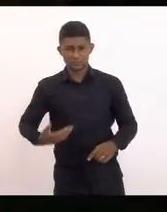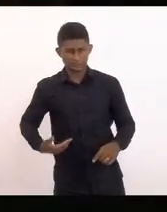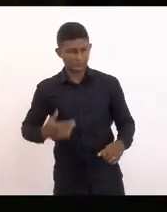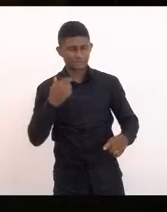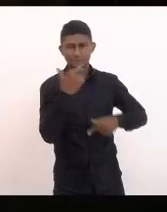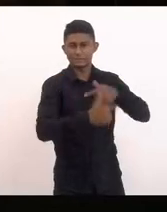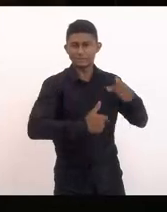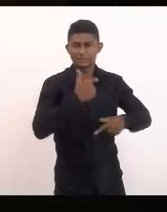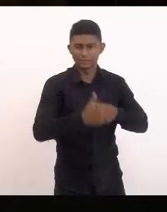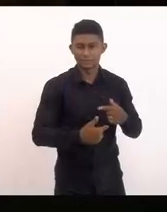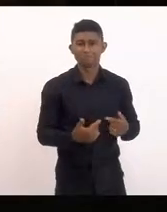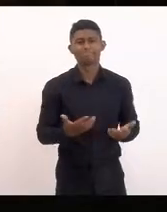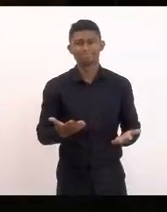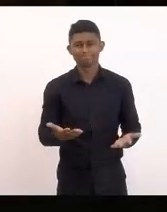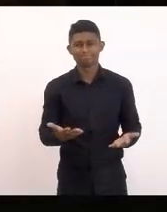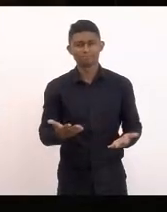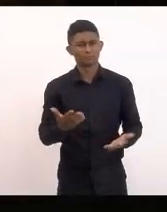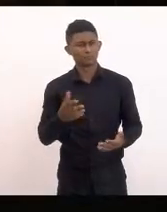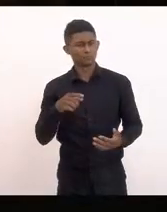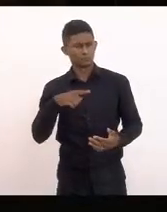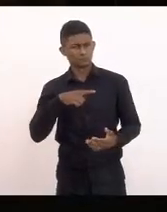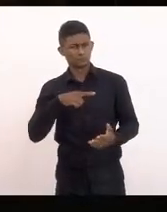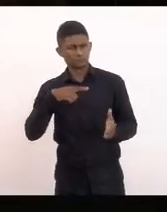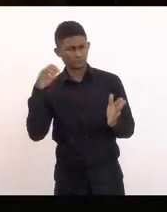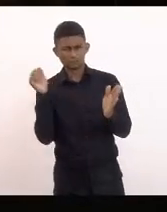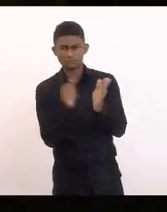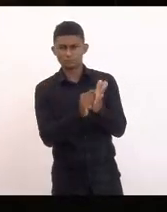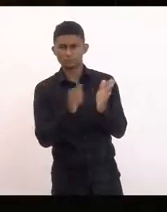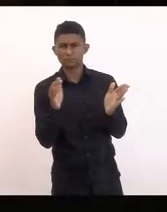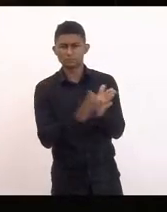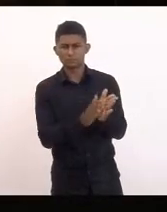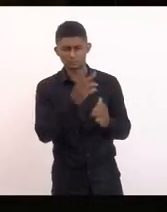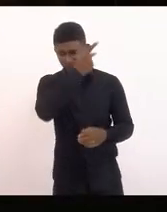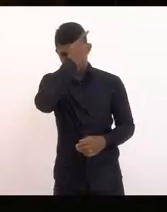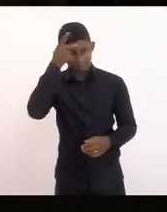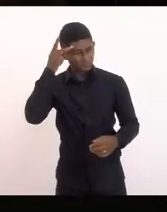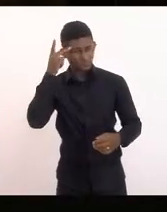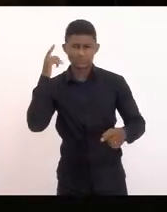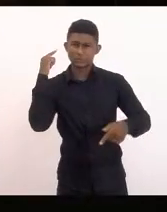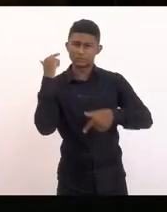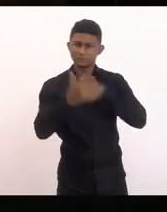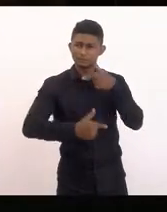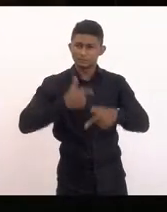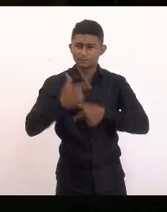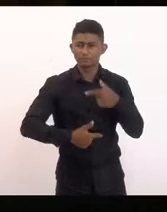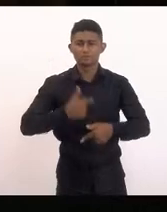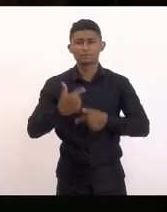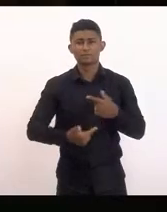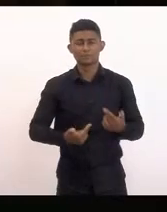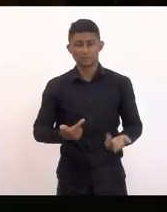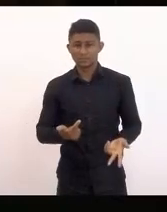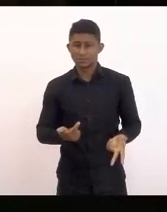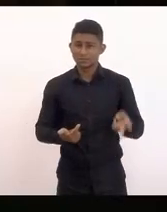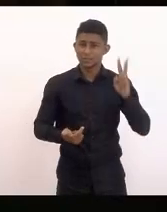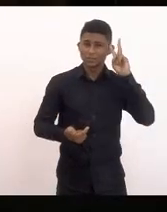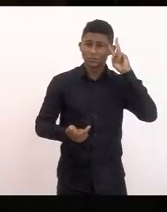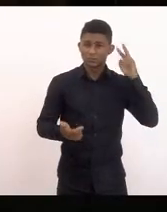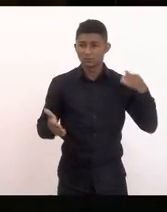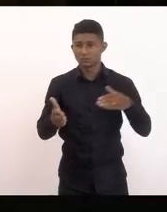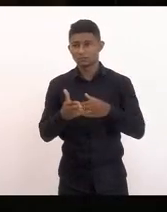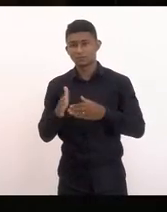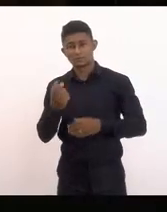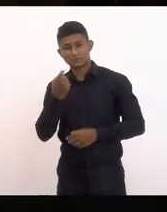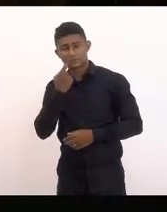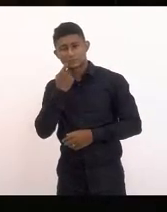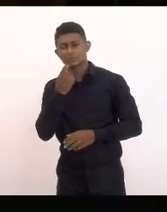e você receber denúncias que tem pessoas que trabalham arduamente de segunda a sexta, mas